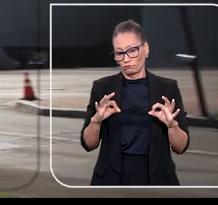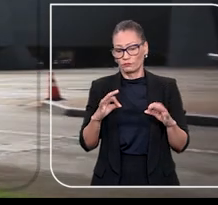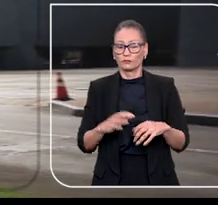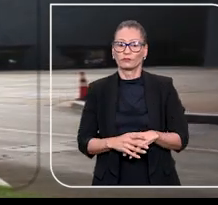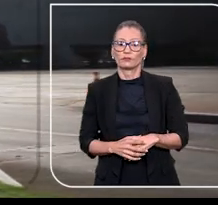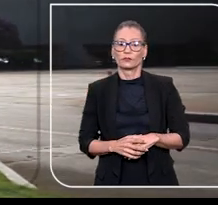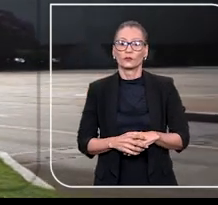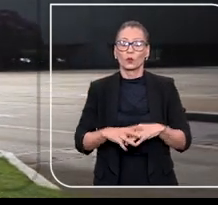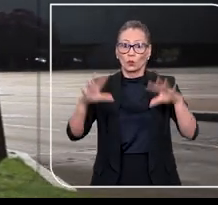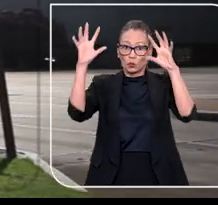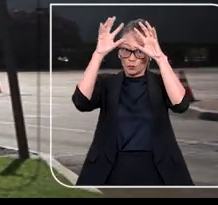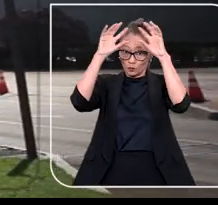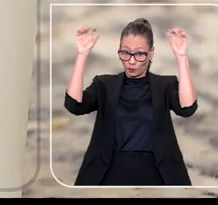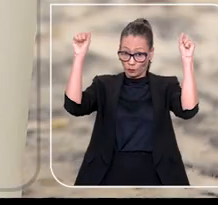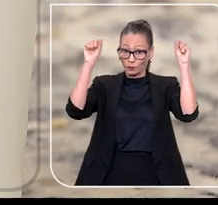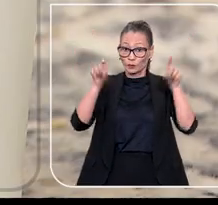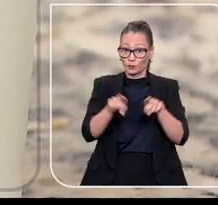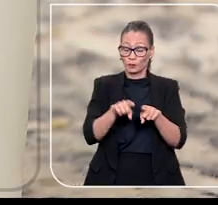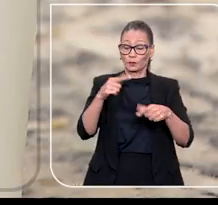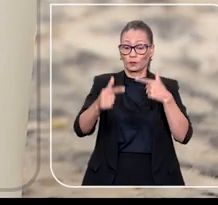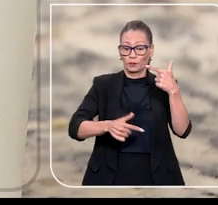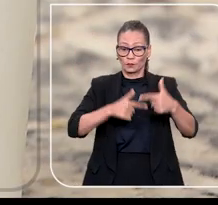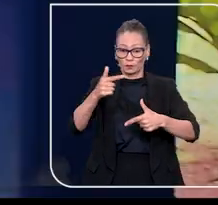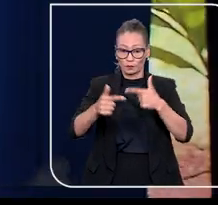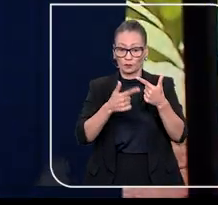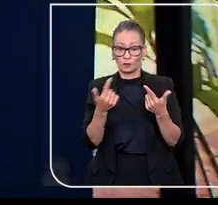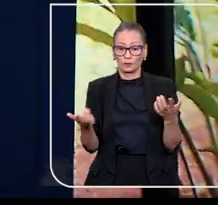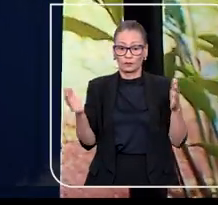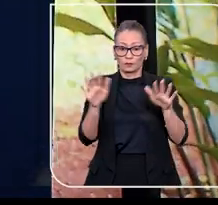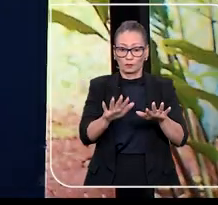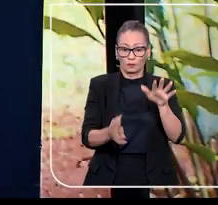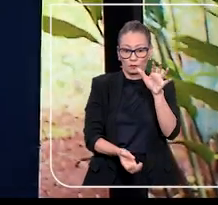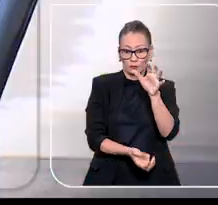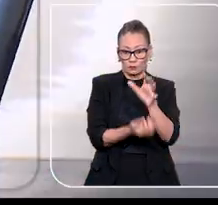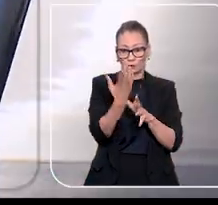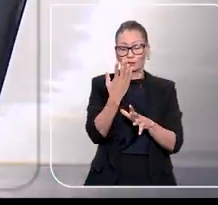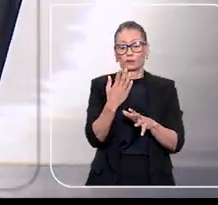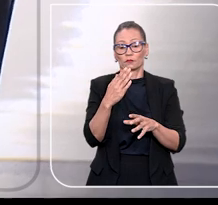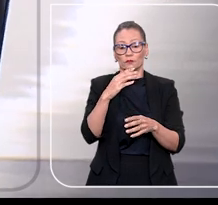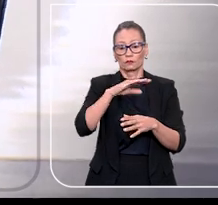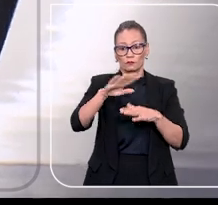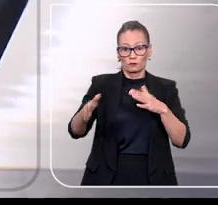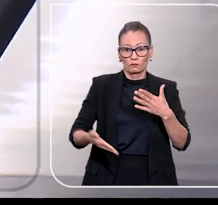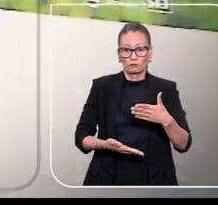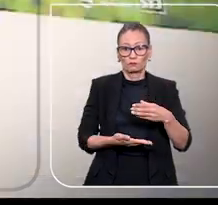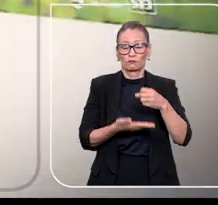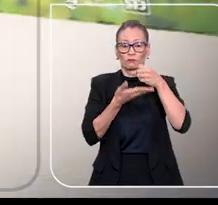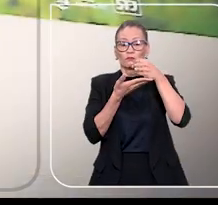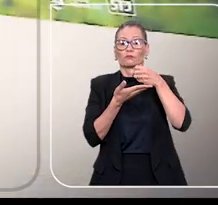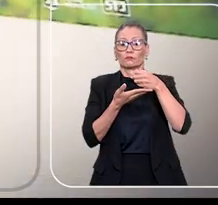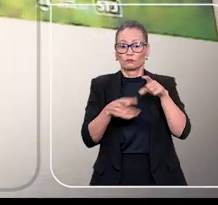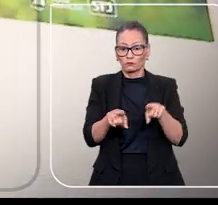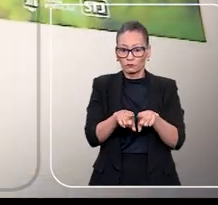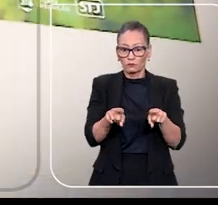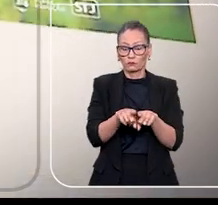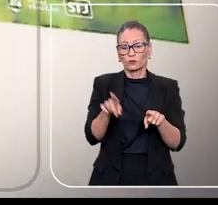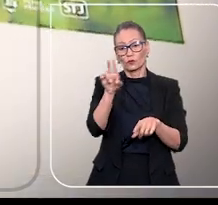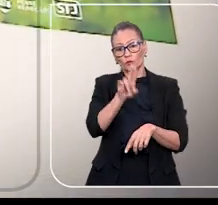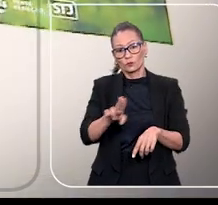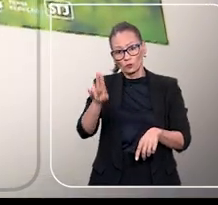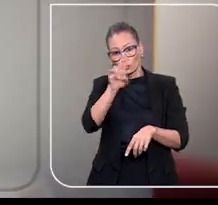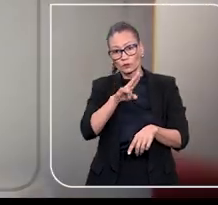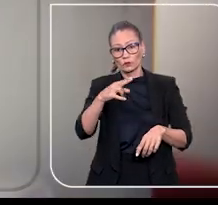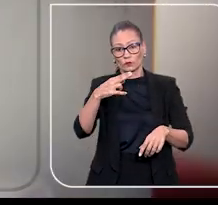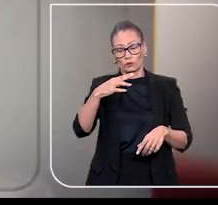O Tribunal ainda trabalha para a implantação de uma gestão pública mais sustentável e estimula os servidores a usarem de